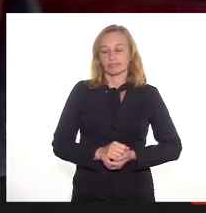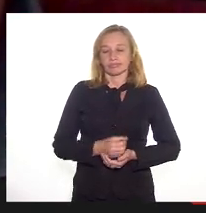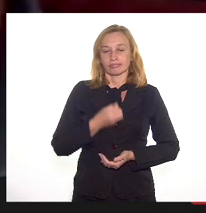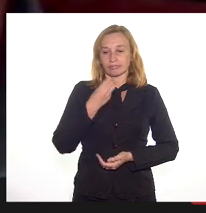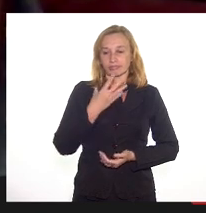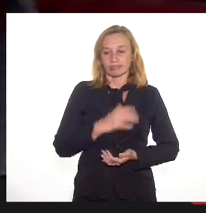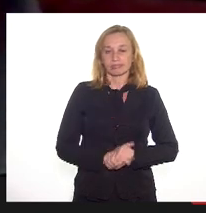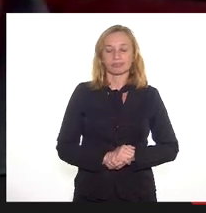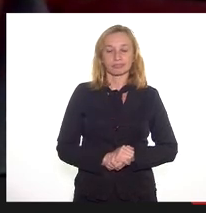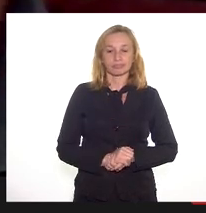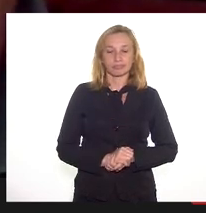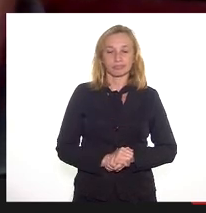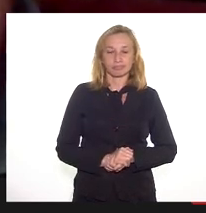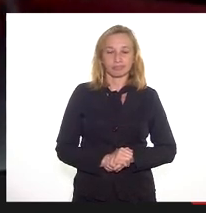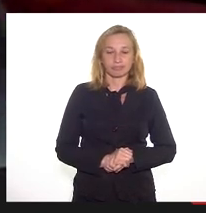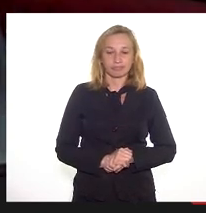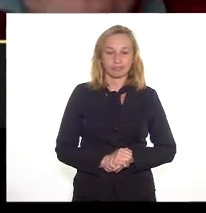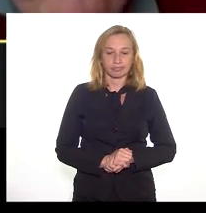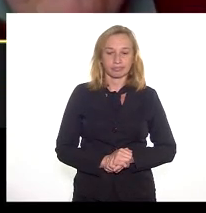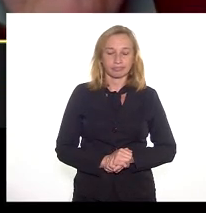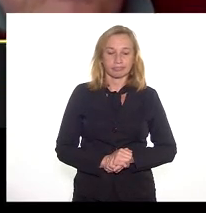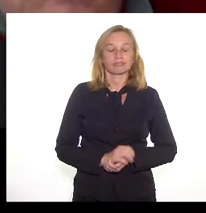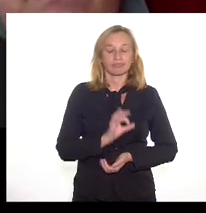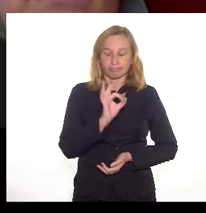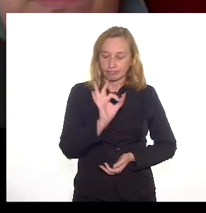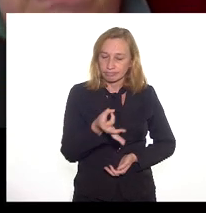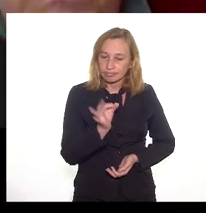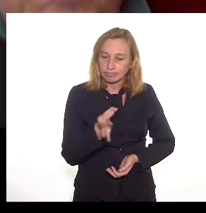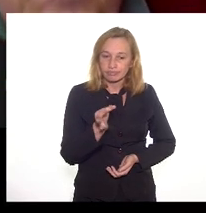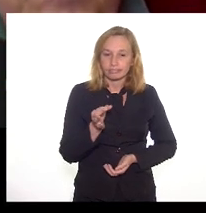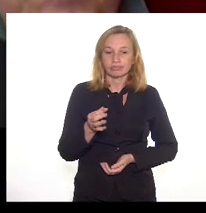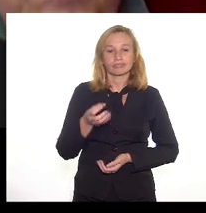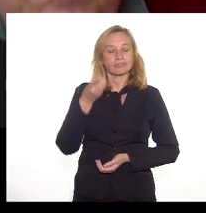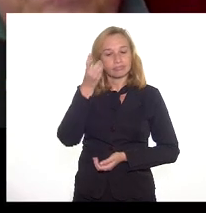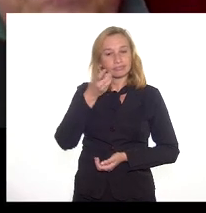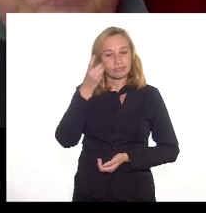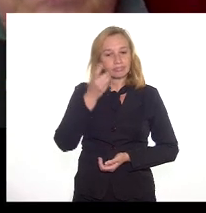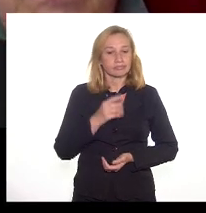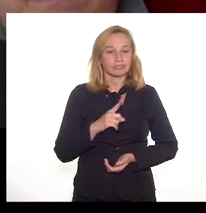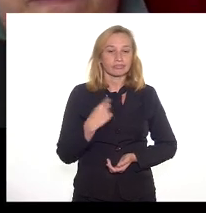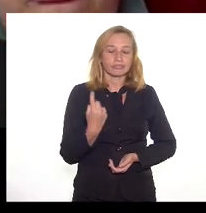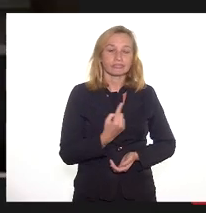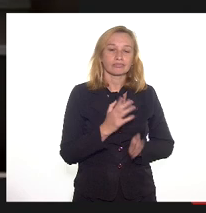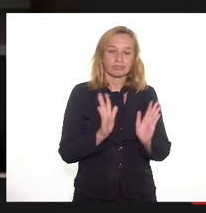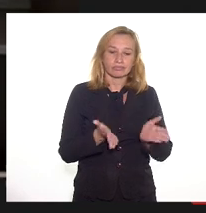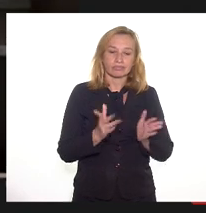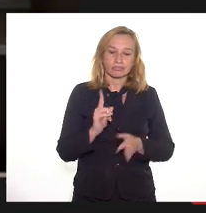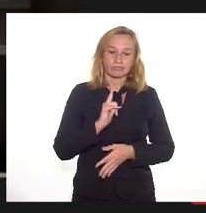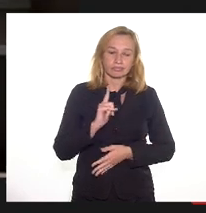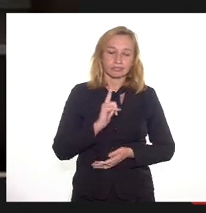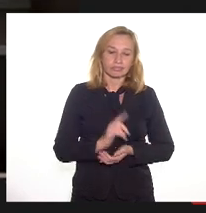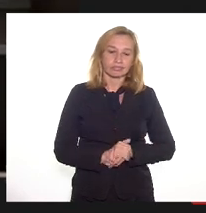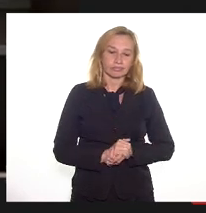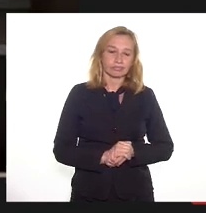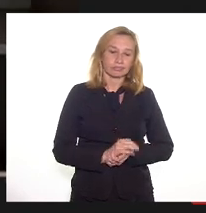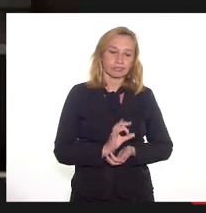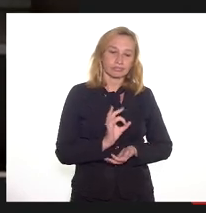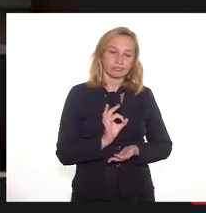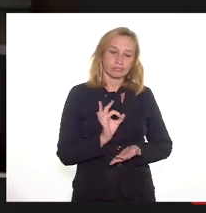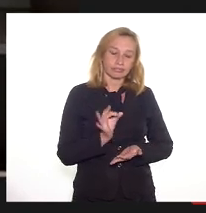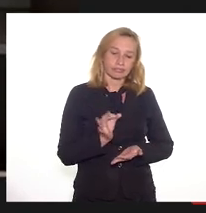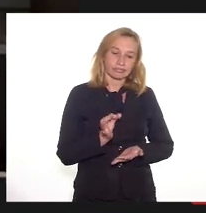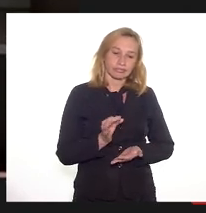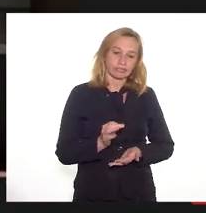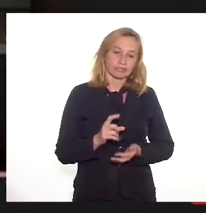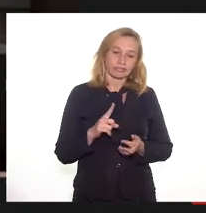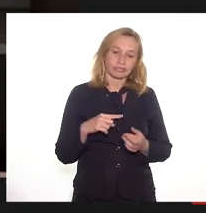muito relativa. Tá certo, Bom Tempo. Aqui, nós já temos confirmado